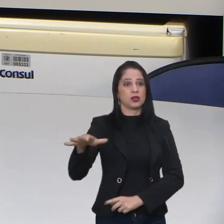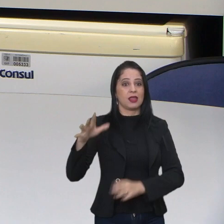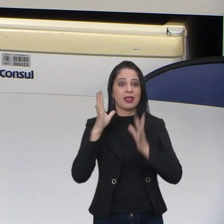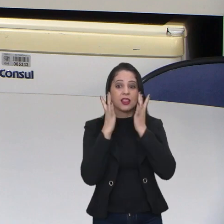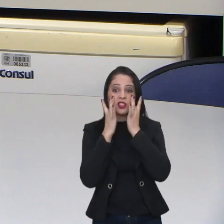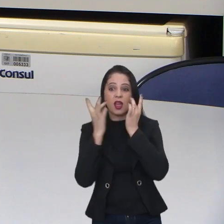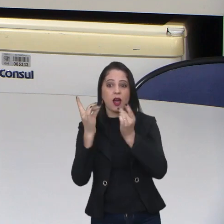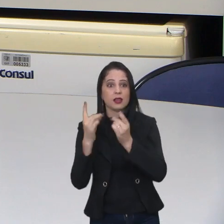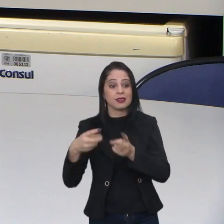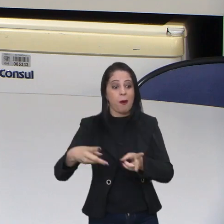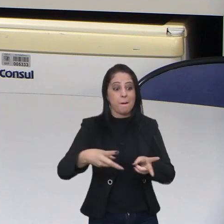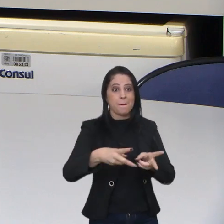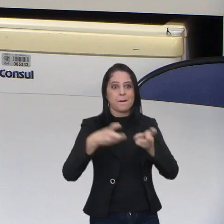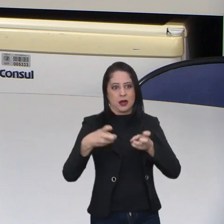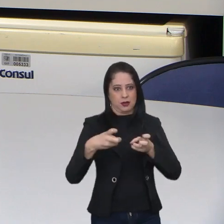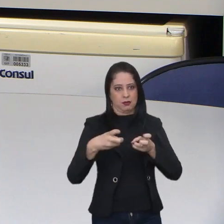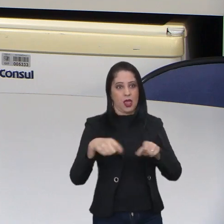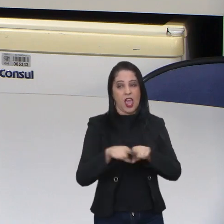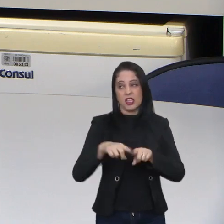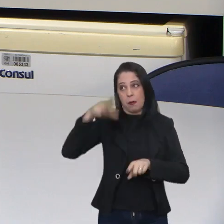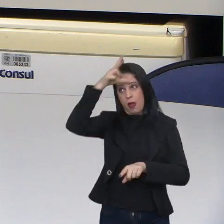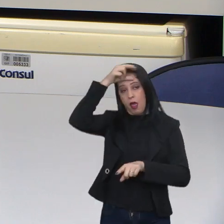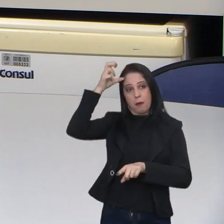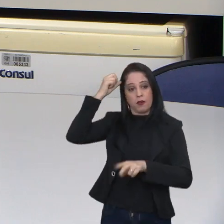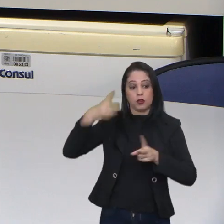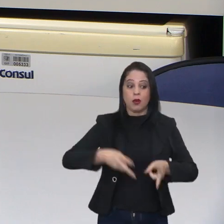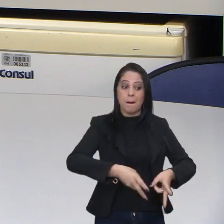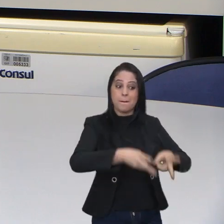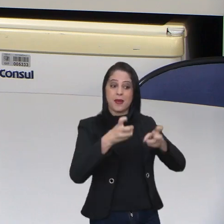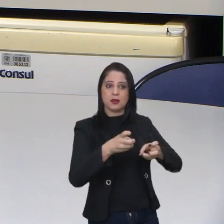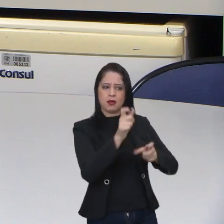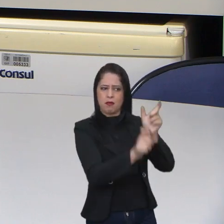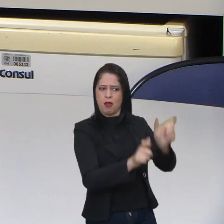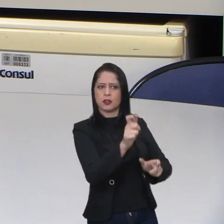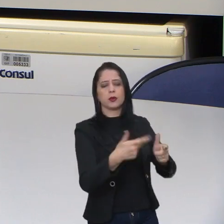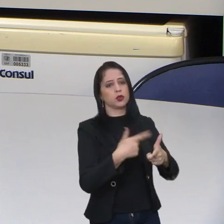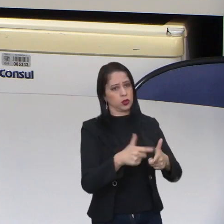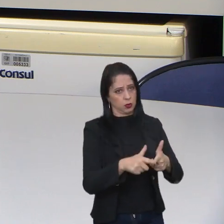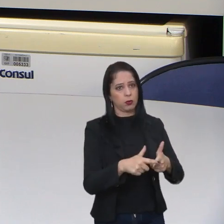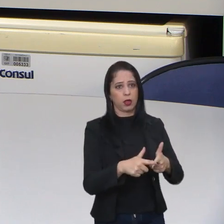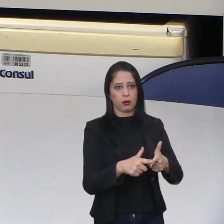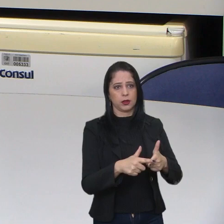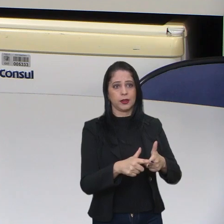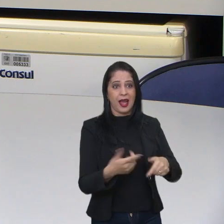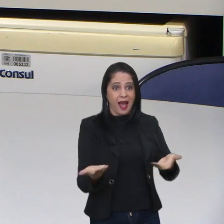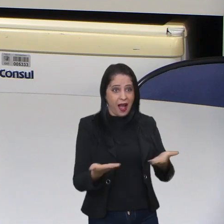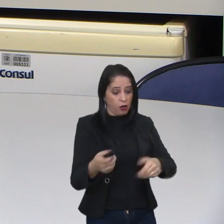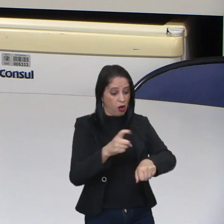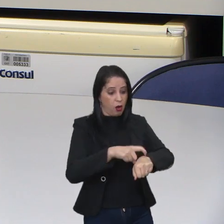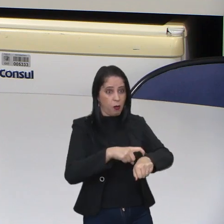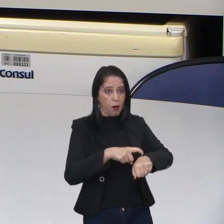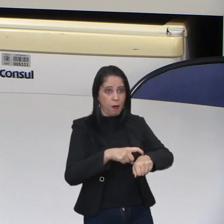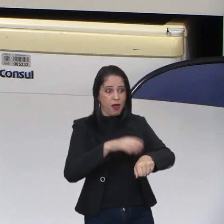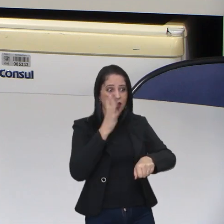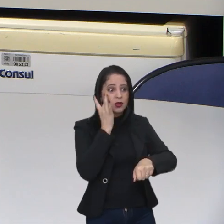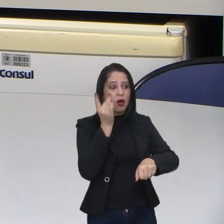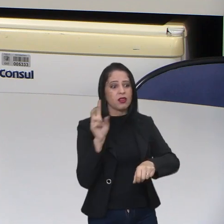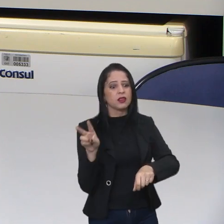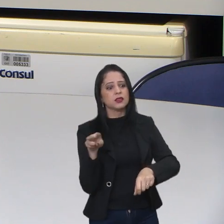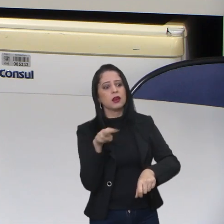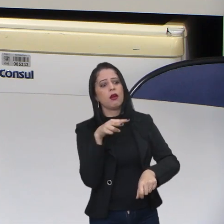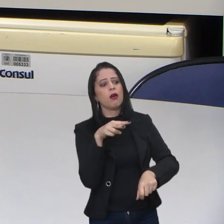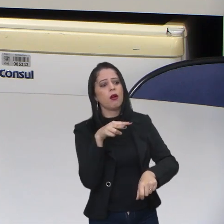para esse problema chamar atenção do poder público para esse problema que tá na hora de prestar atenção em todos